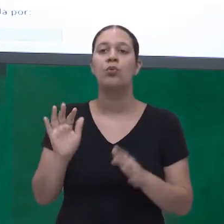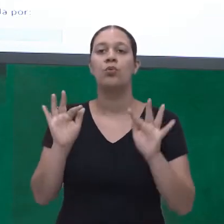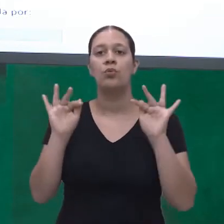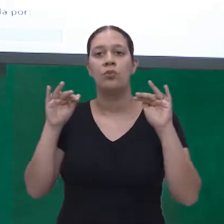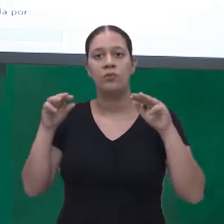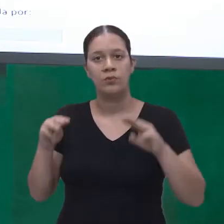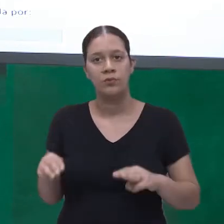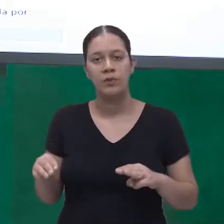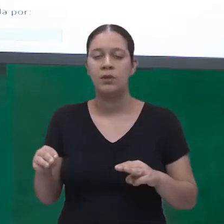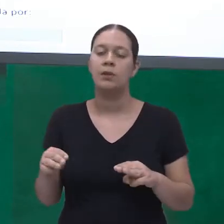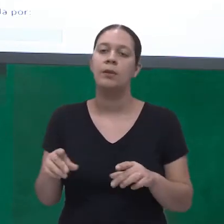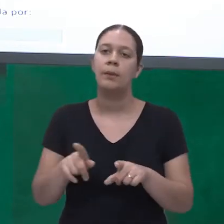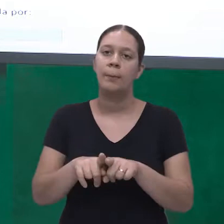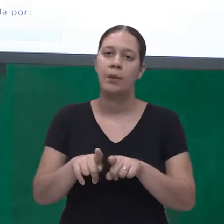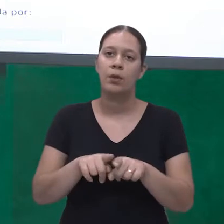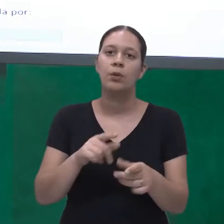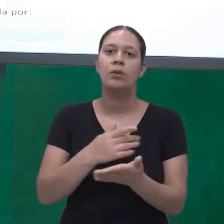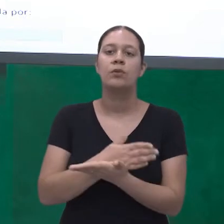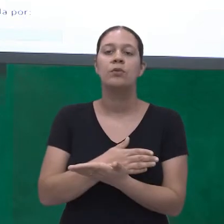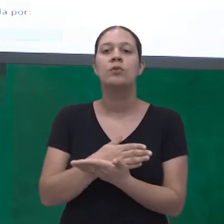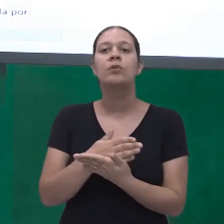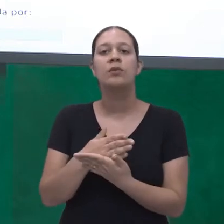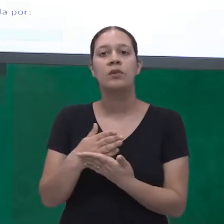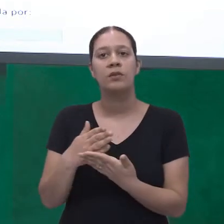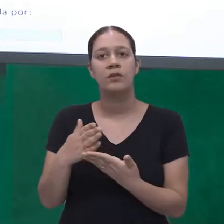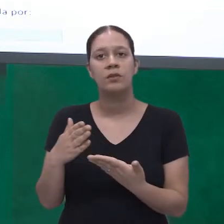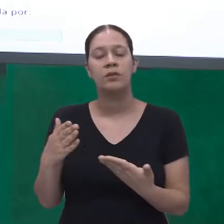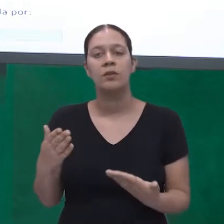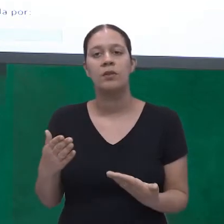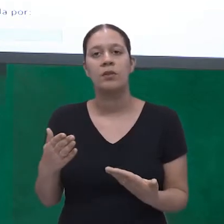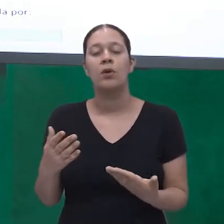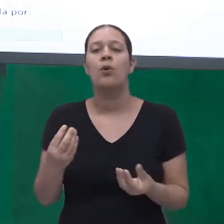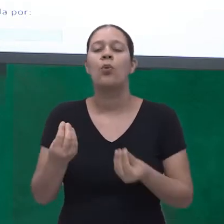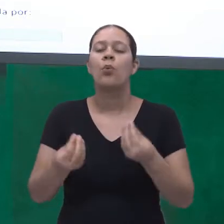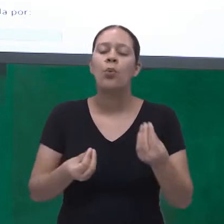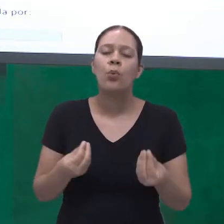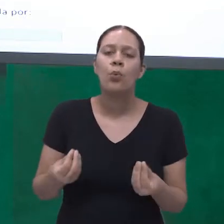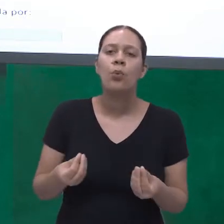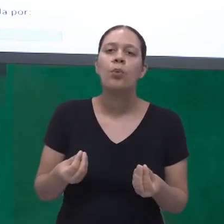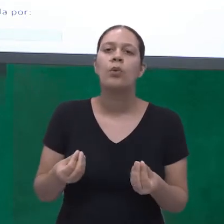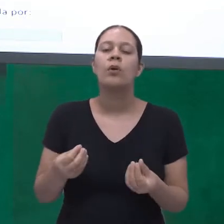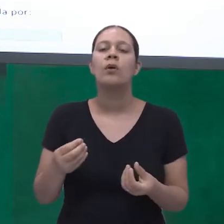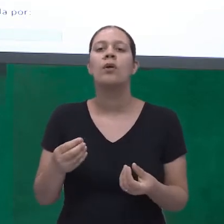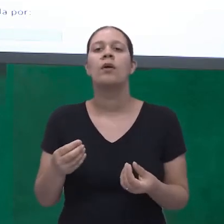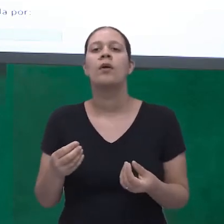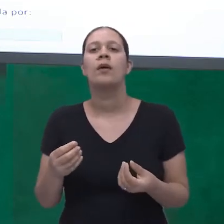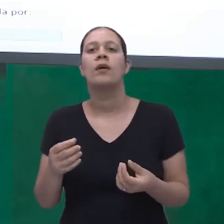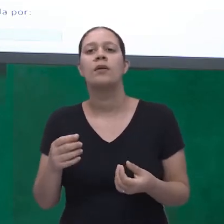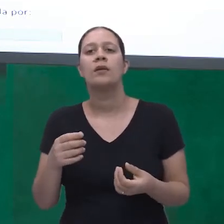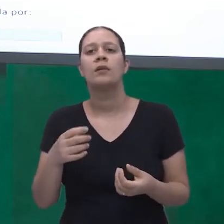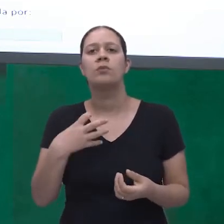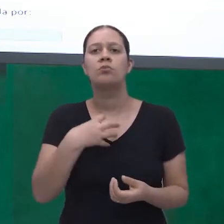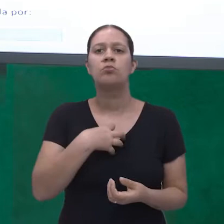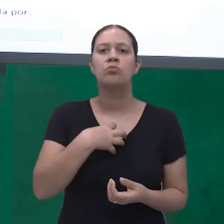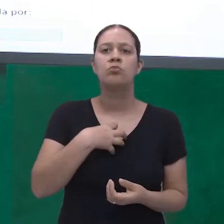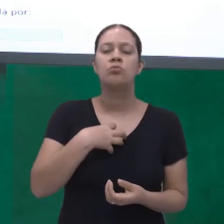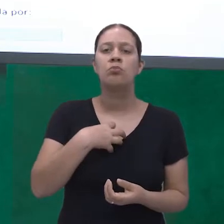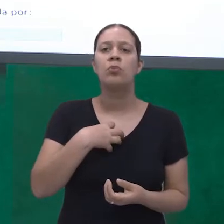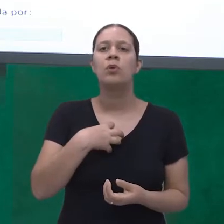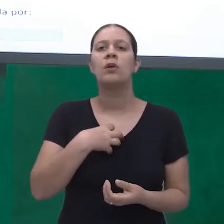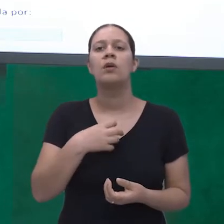menos o começo. A gente chama isso de função de estado. Função de estado é quando você faz